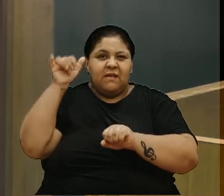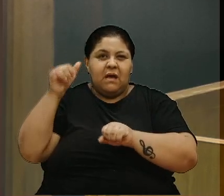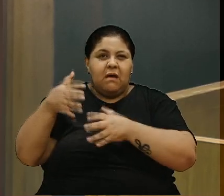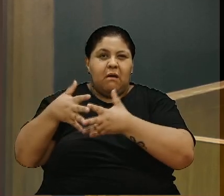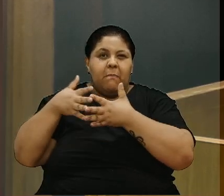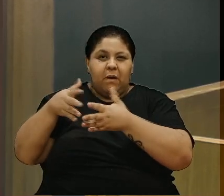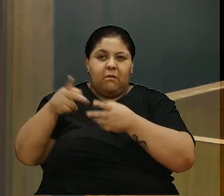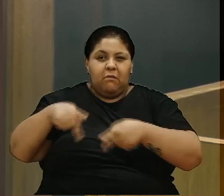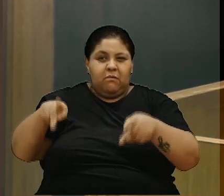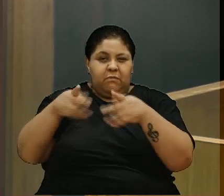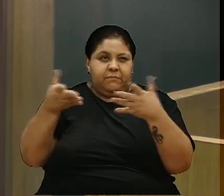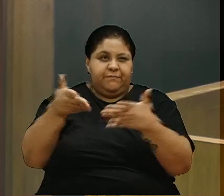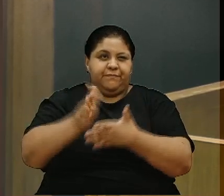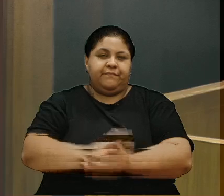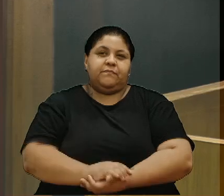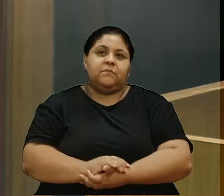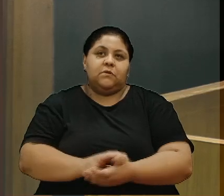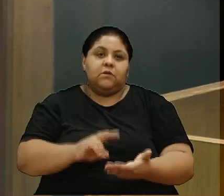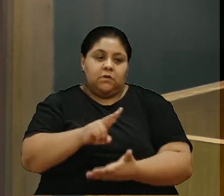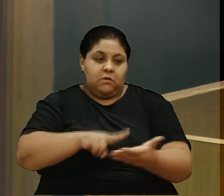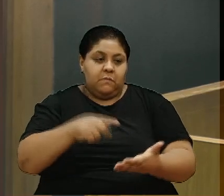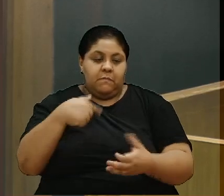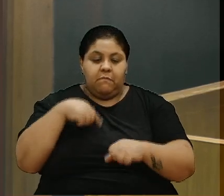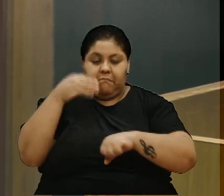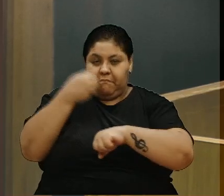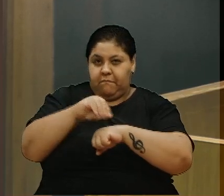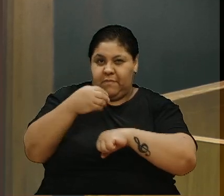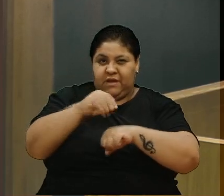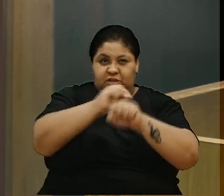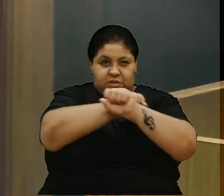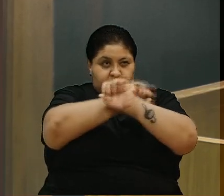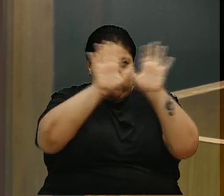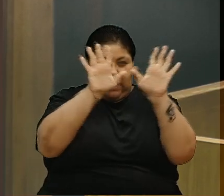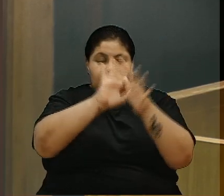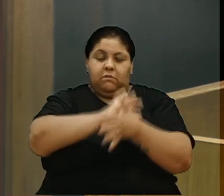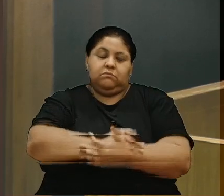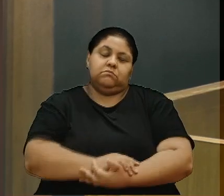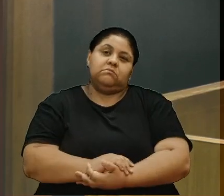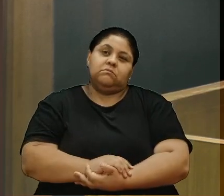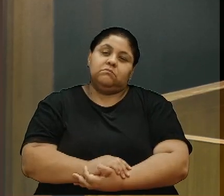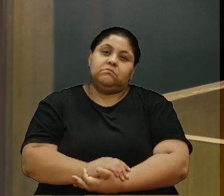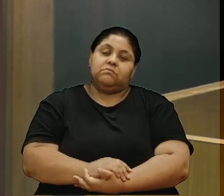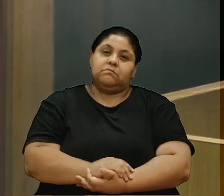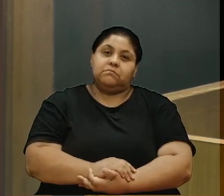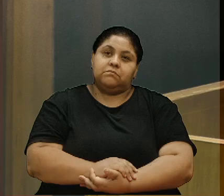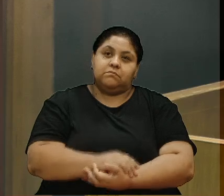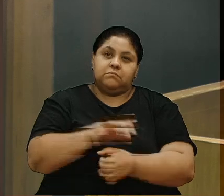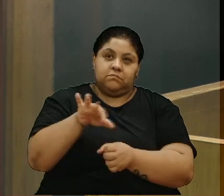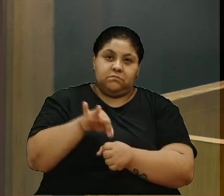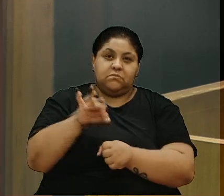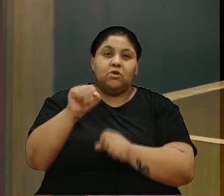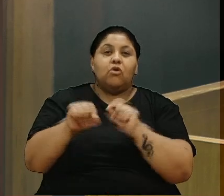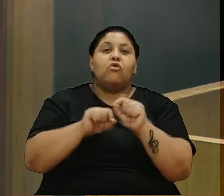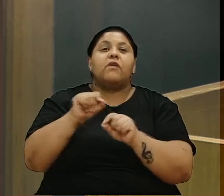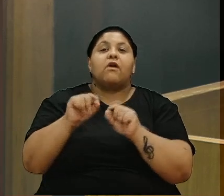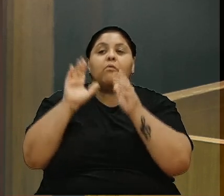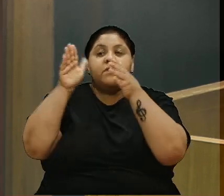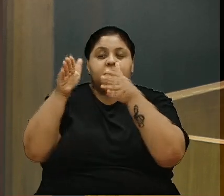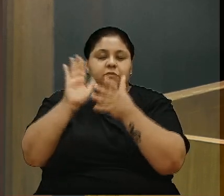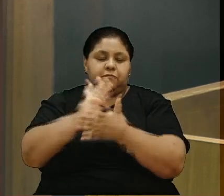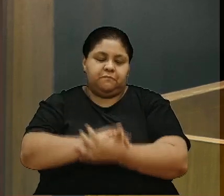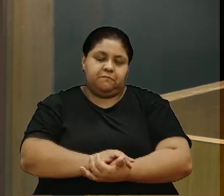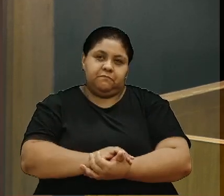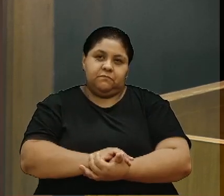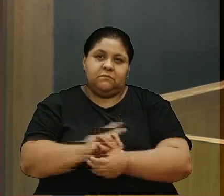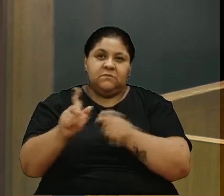Então, aqui eu vou ler a minha indicação para ficar bem claro. O consórcio, o que ele visa?